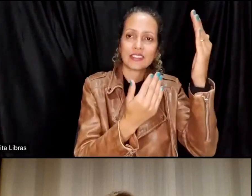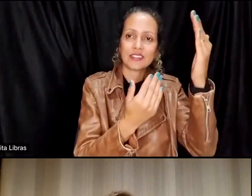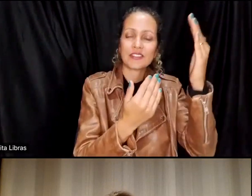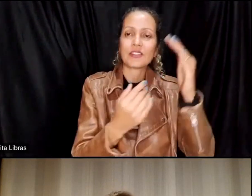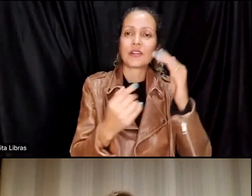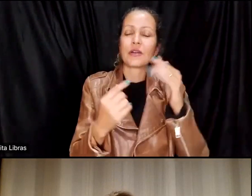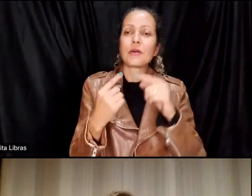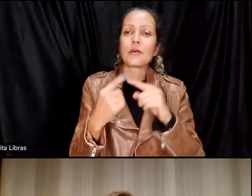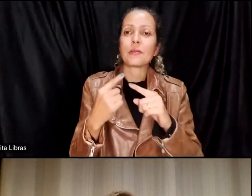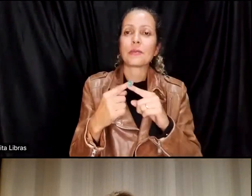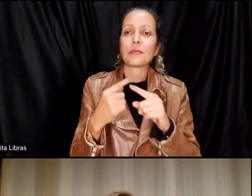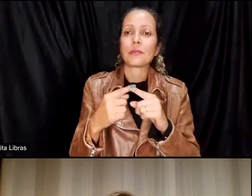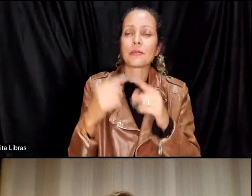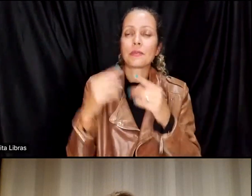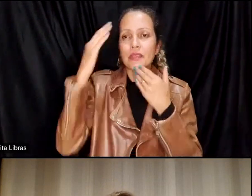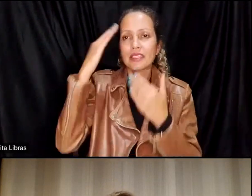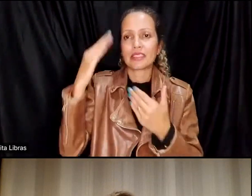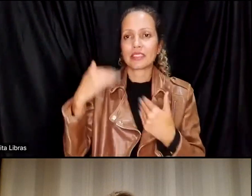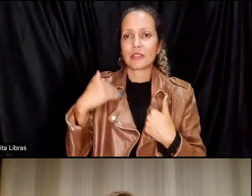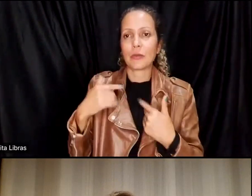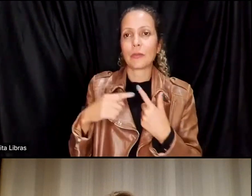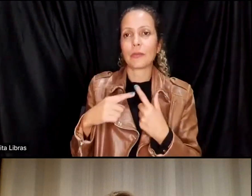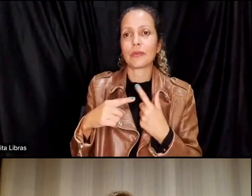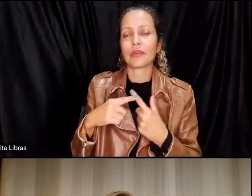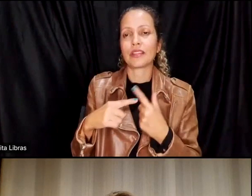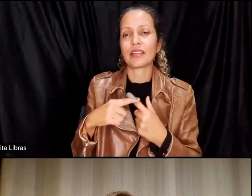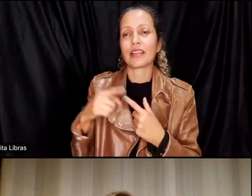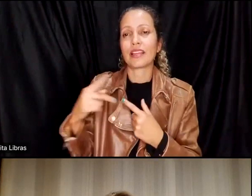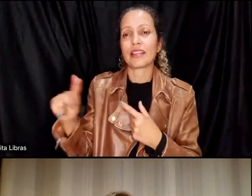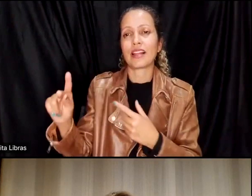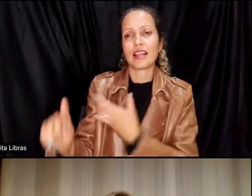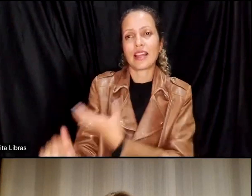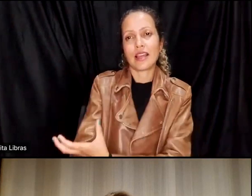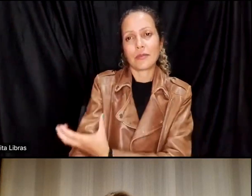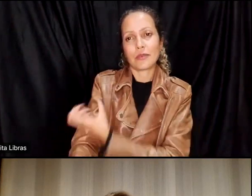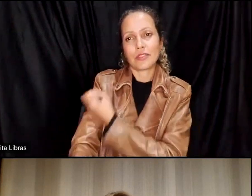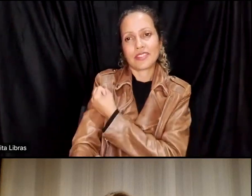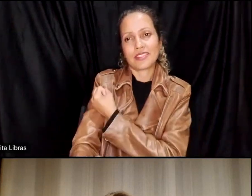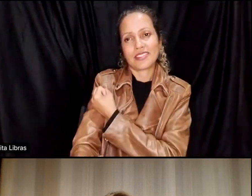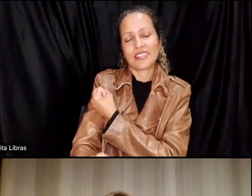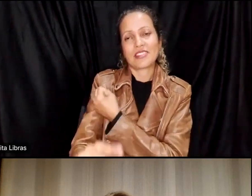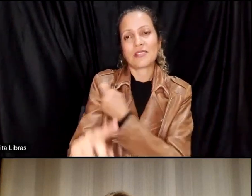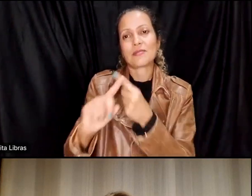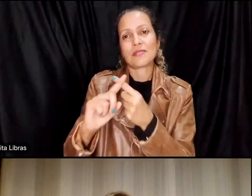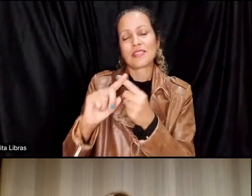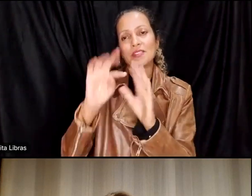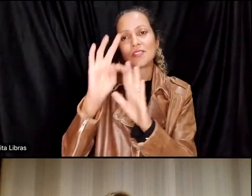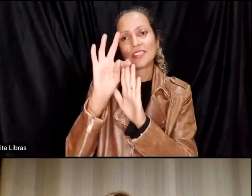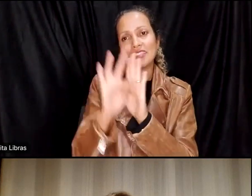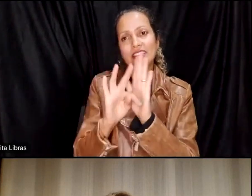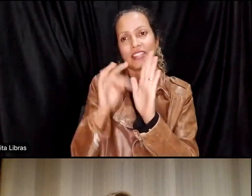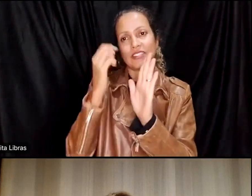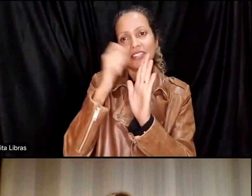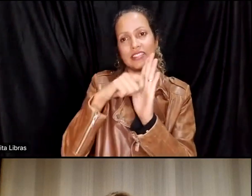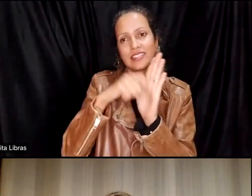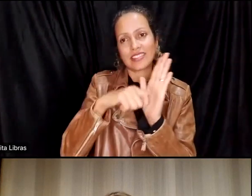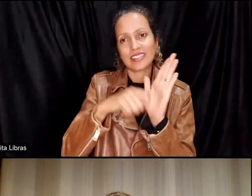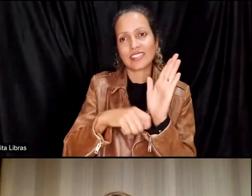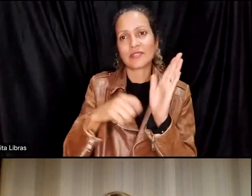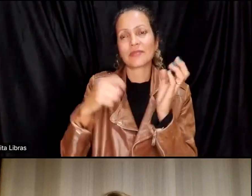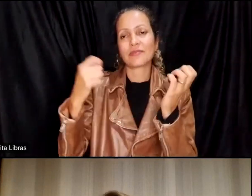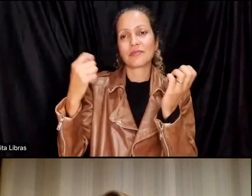então ela ficou muito emocionada de ver a dissertação e que ela, ela merecia